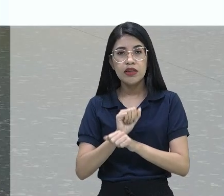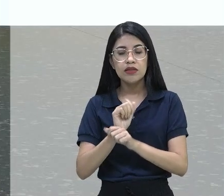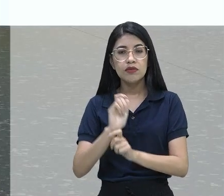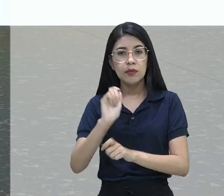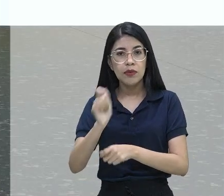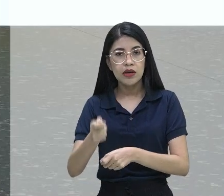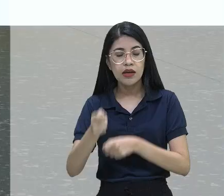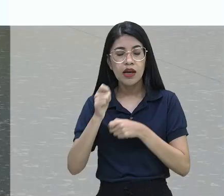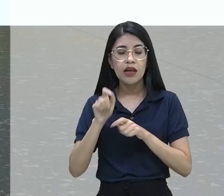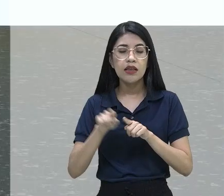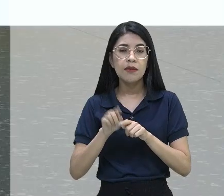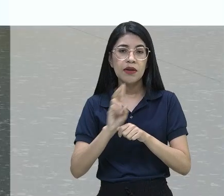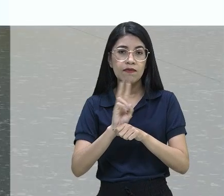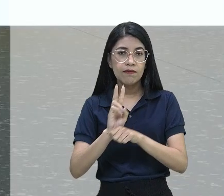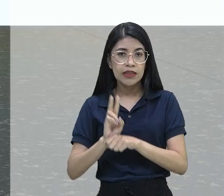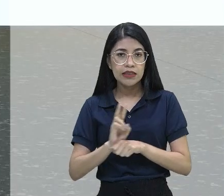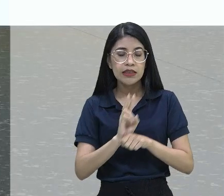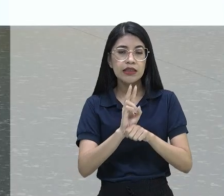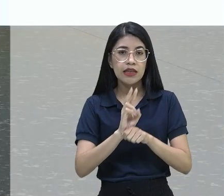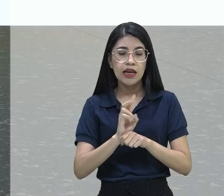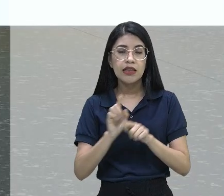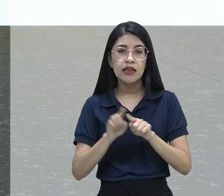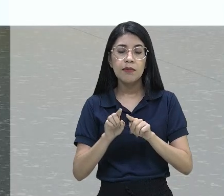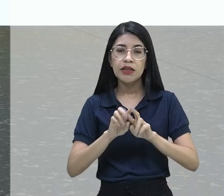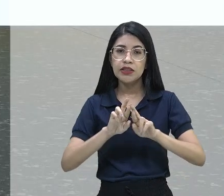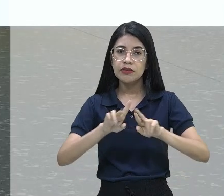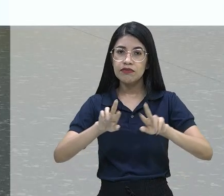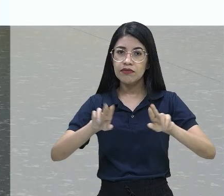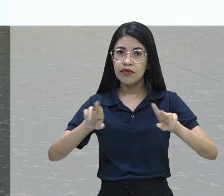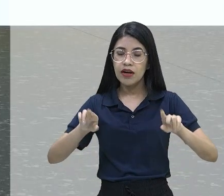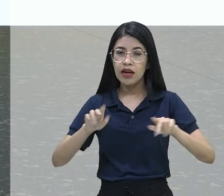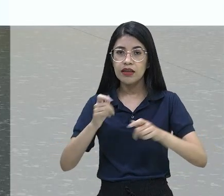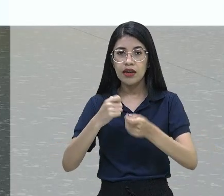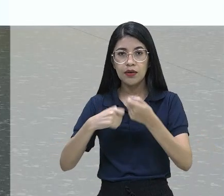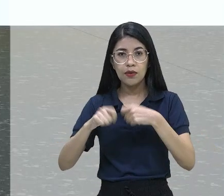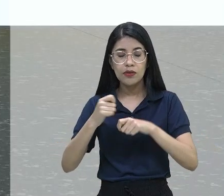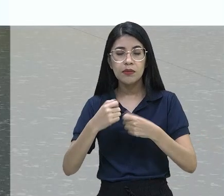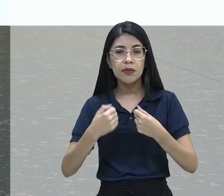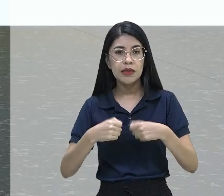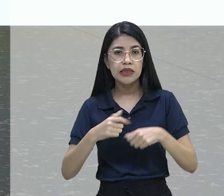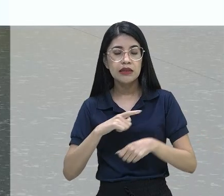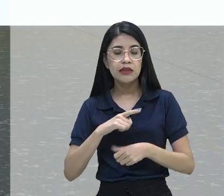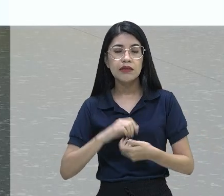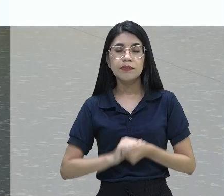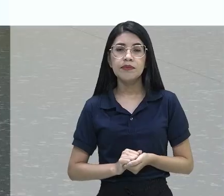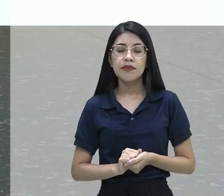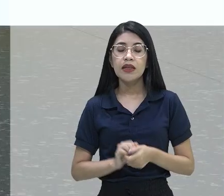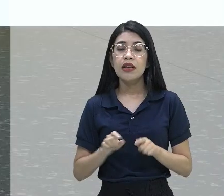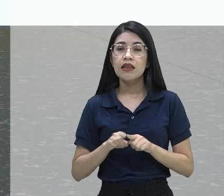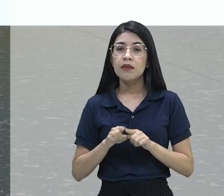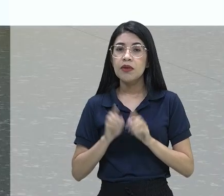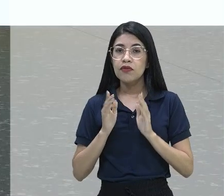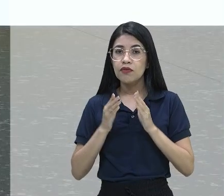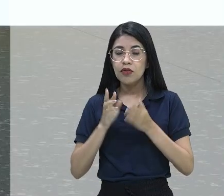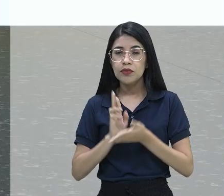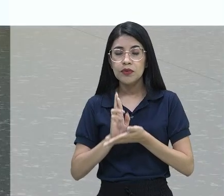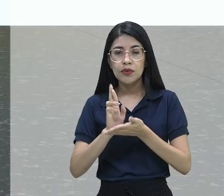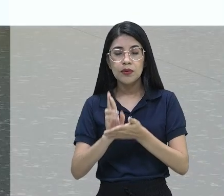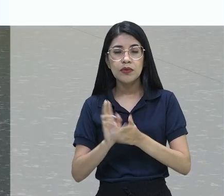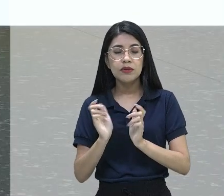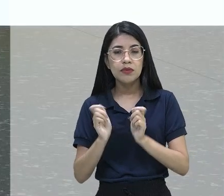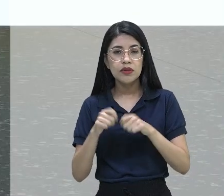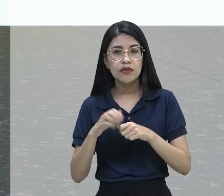de fiscalização e diversificação econômica. Isso reduz a pressão sobre os recursos e garante sua